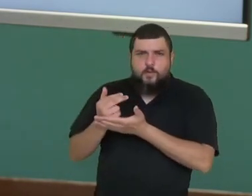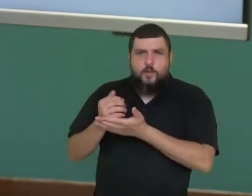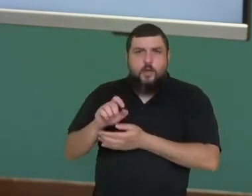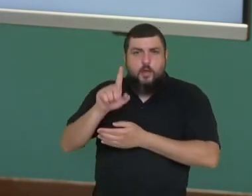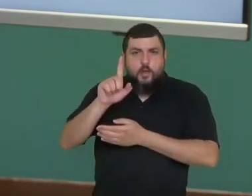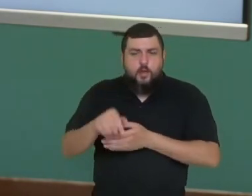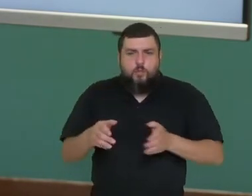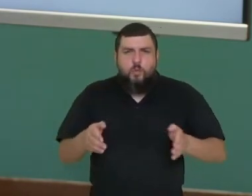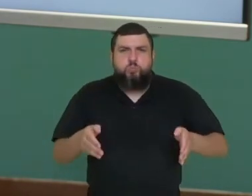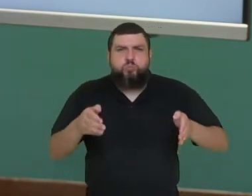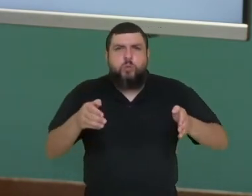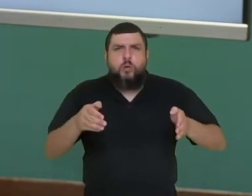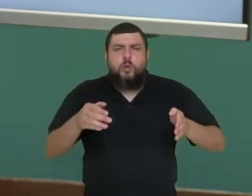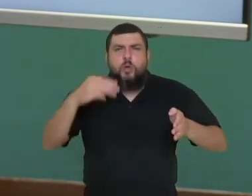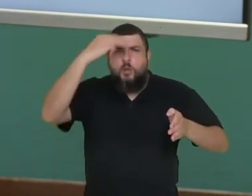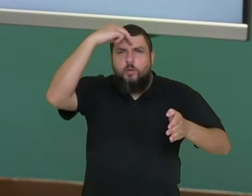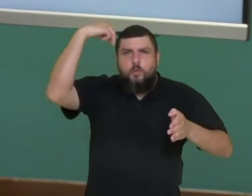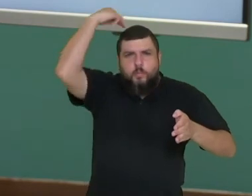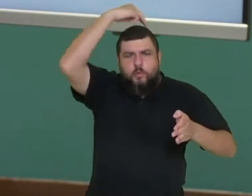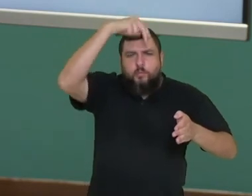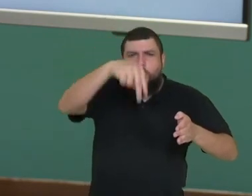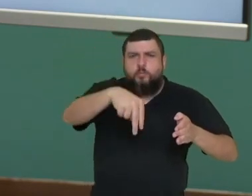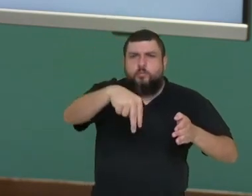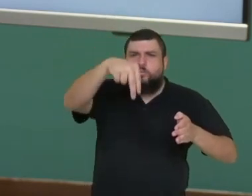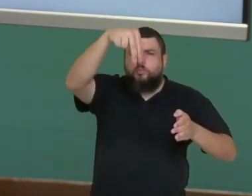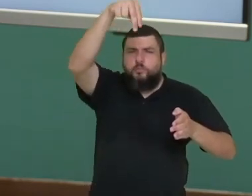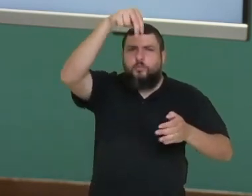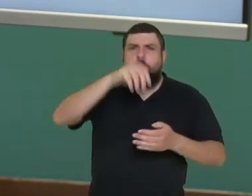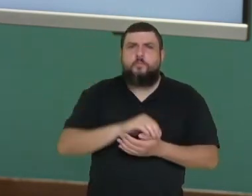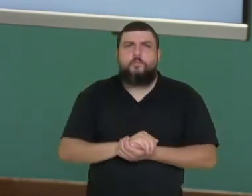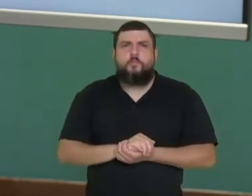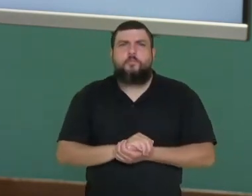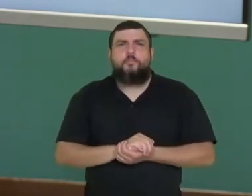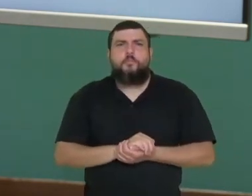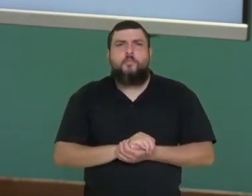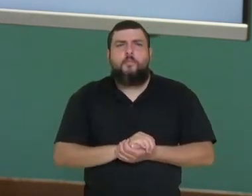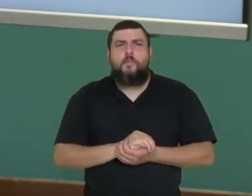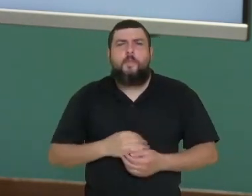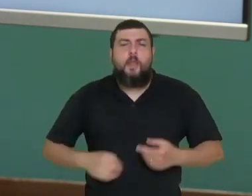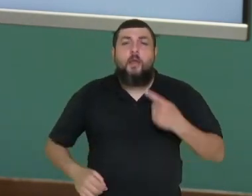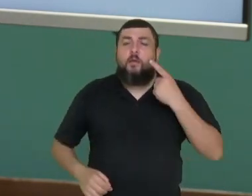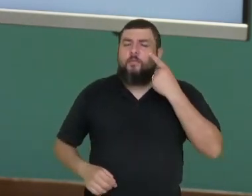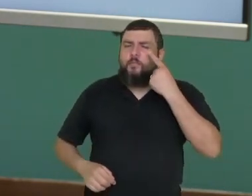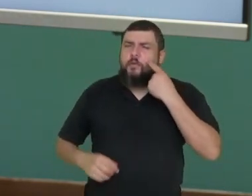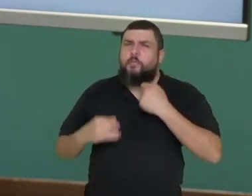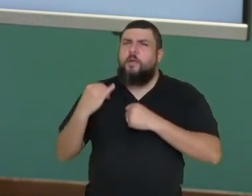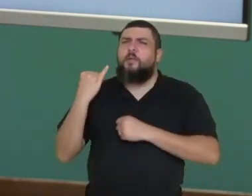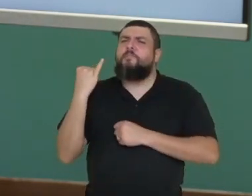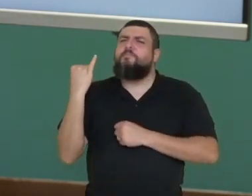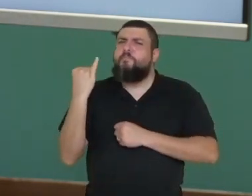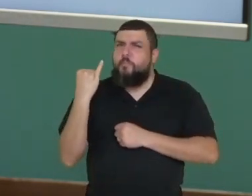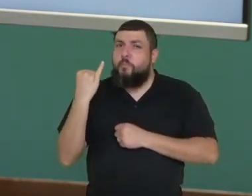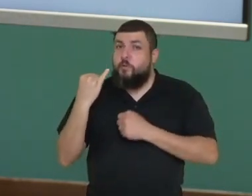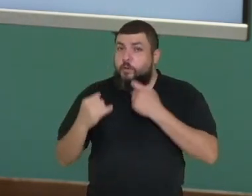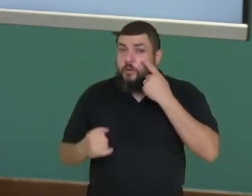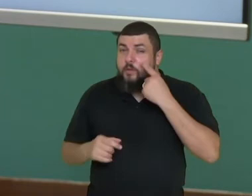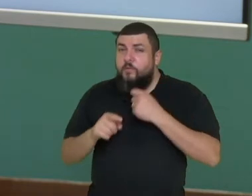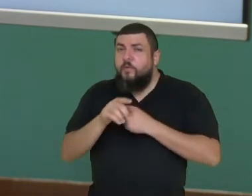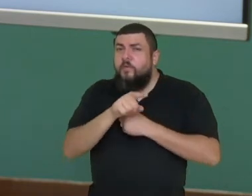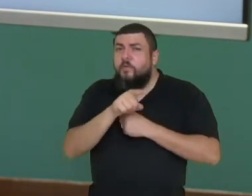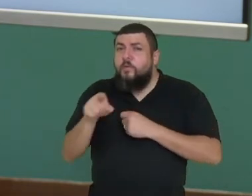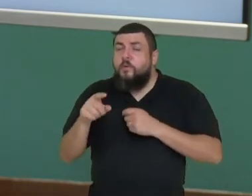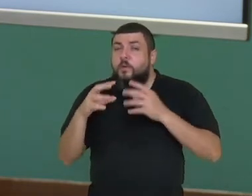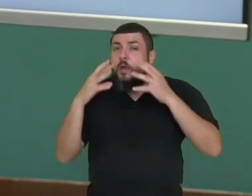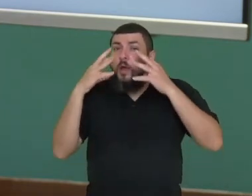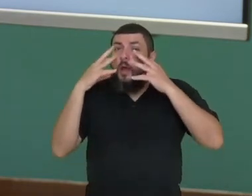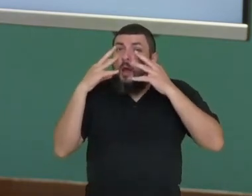Caaba e Maomé subindo aos céus. Expansão islâmica. Então, é muito importante esse slide, galera, do sexto ano. Gostaria que agora